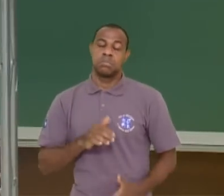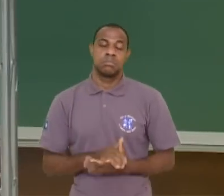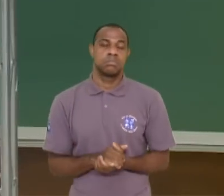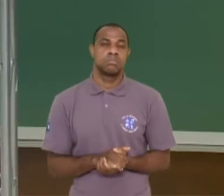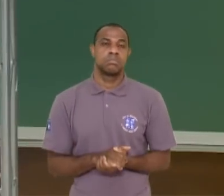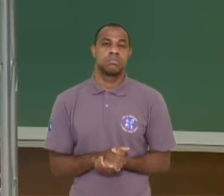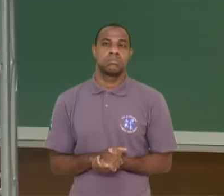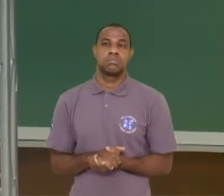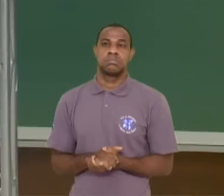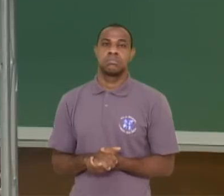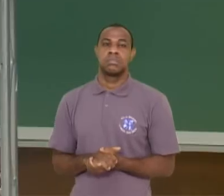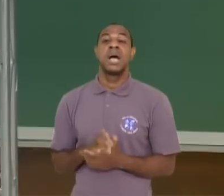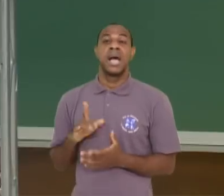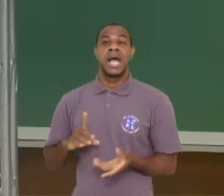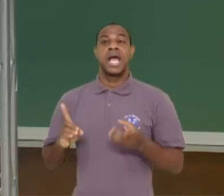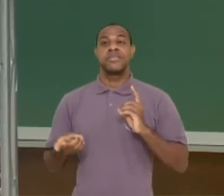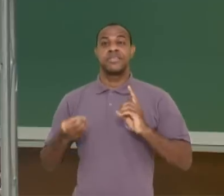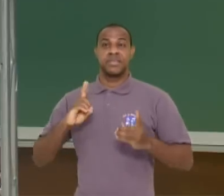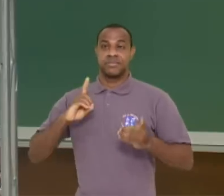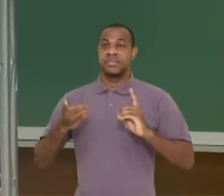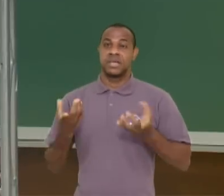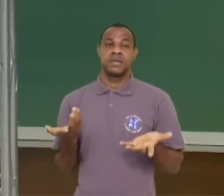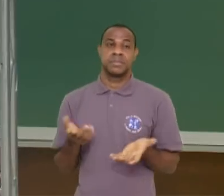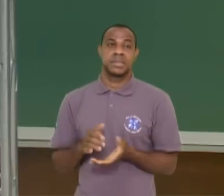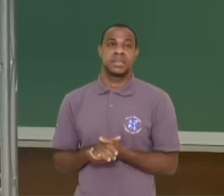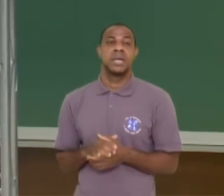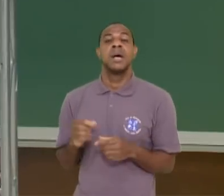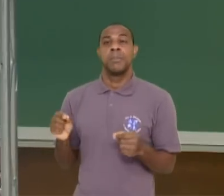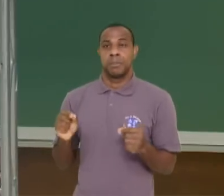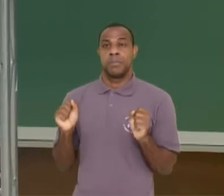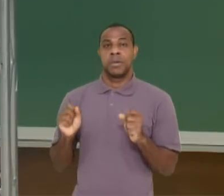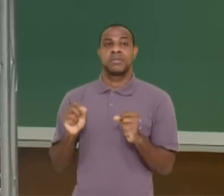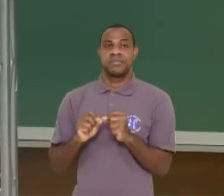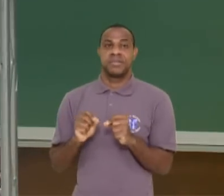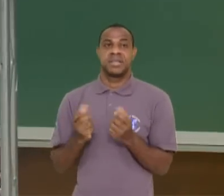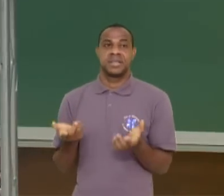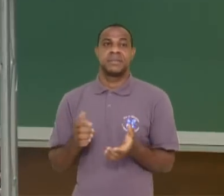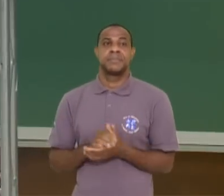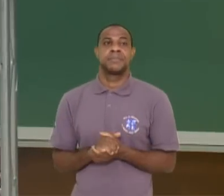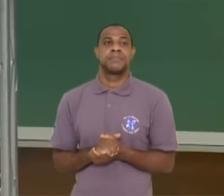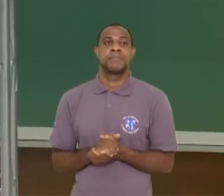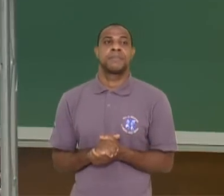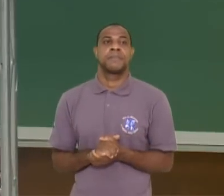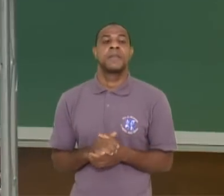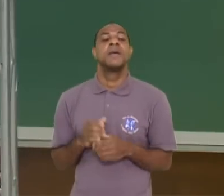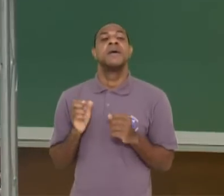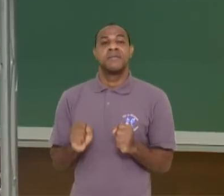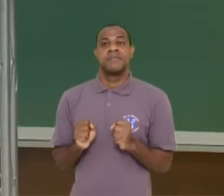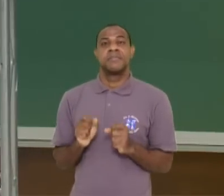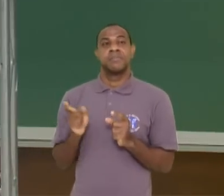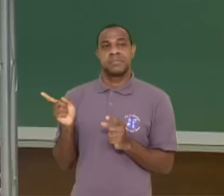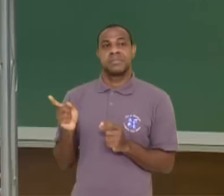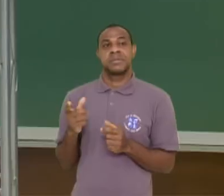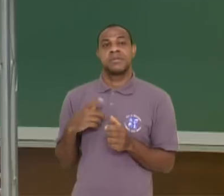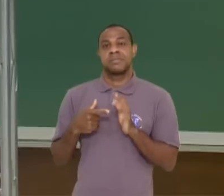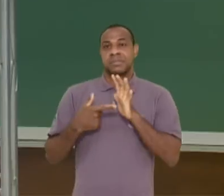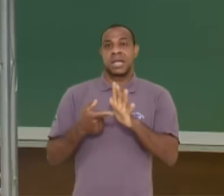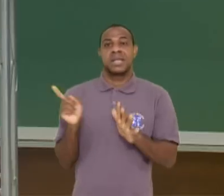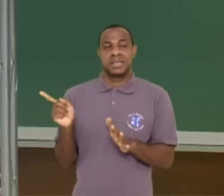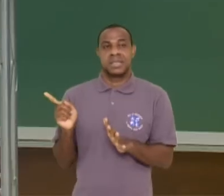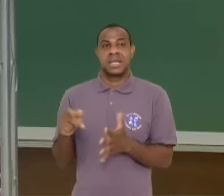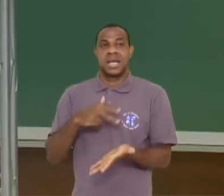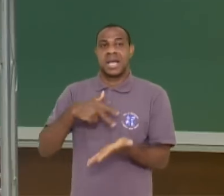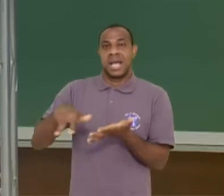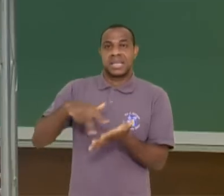Muito dinâmica, fácil de praticar, que você pode estar realizando e desafiando seus colegas. Então fica aqui a dança da imitação. Aconselho vocês